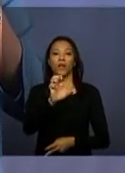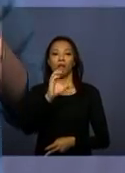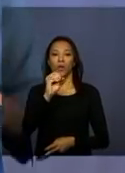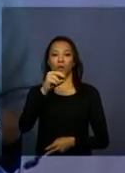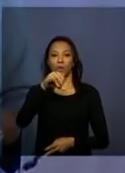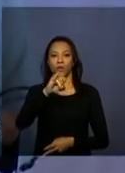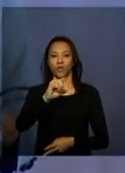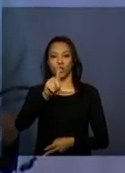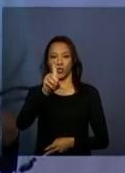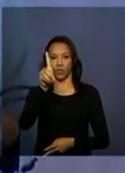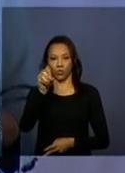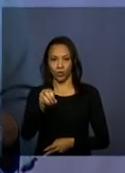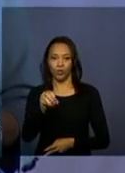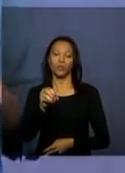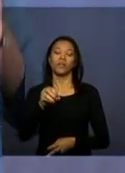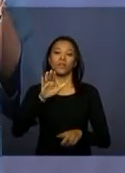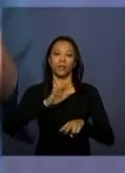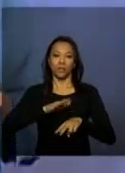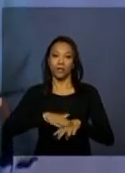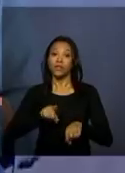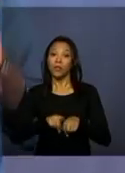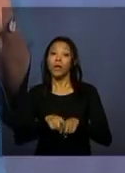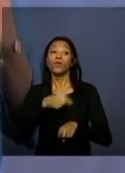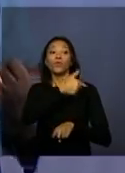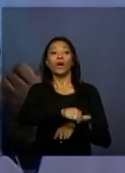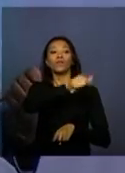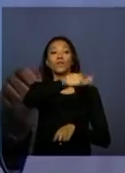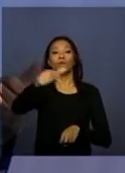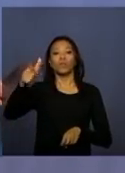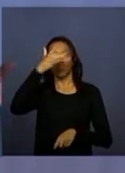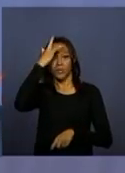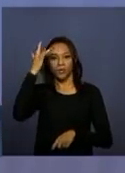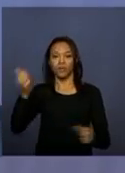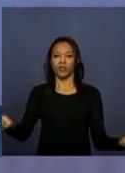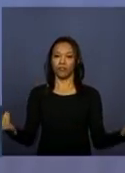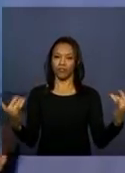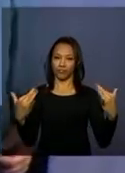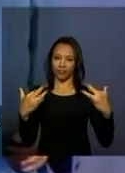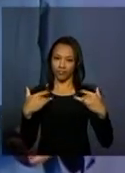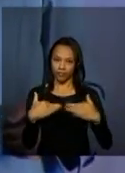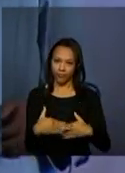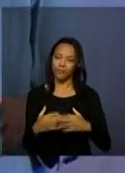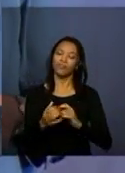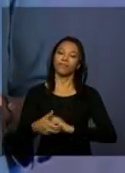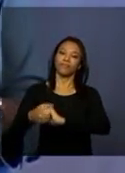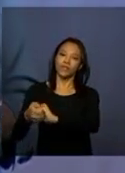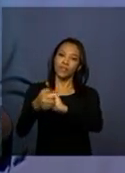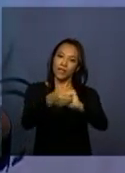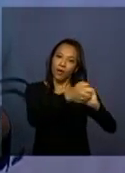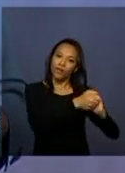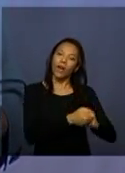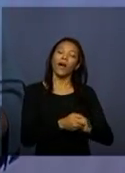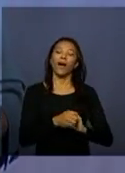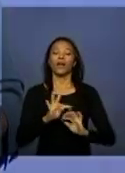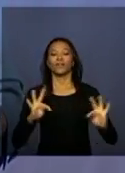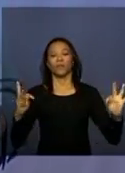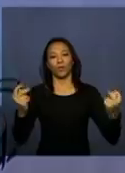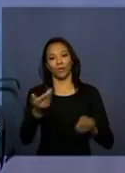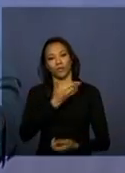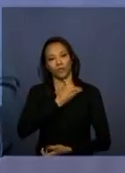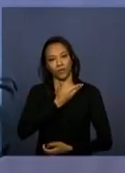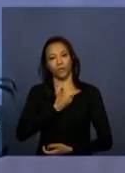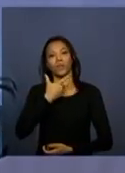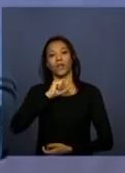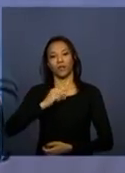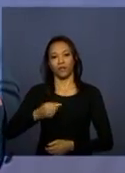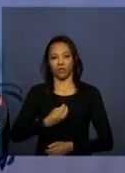queria saudar os catadores e as catadoras e saudar também os companheiros e as companheiras da